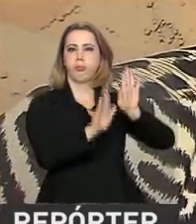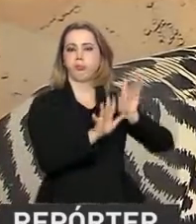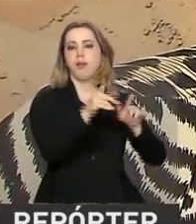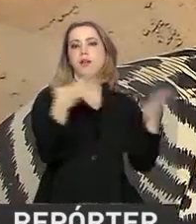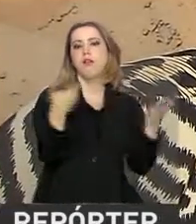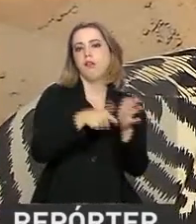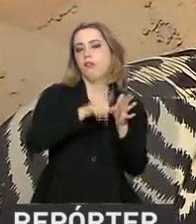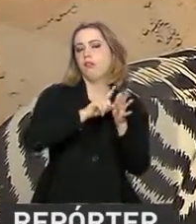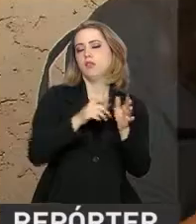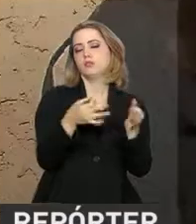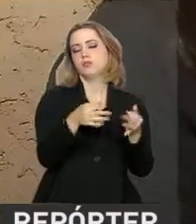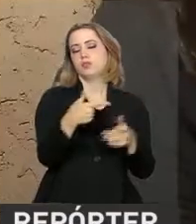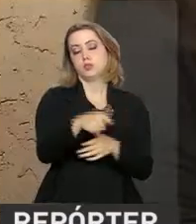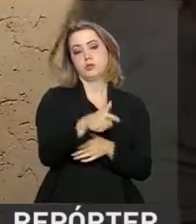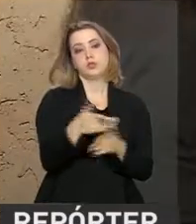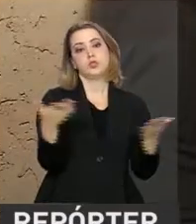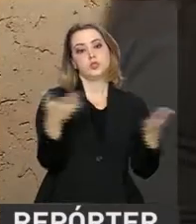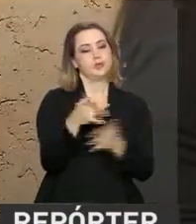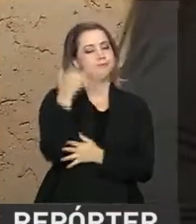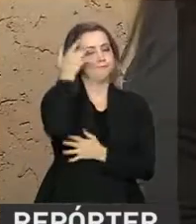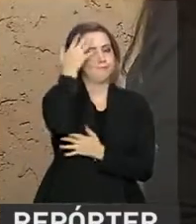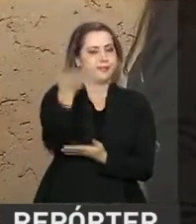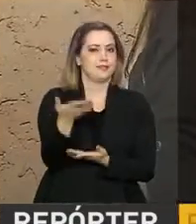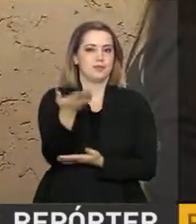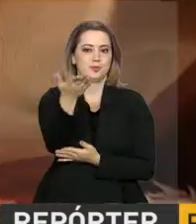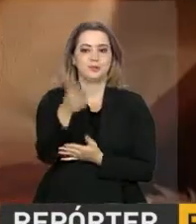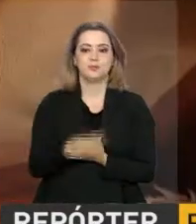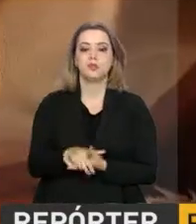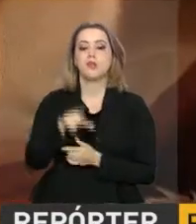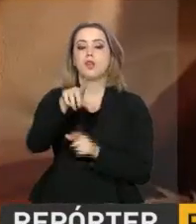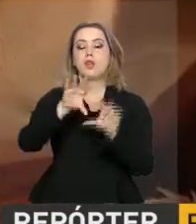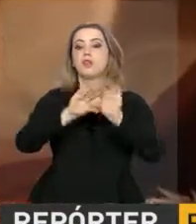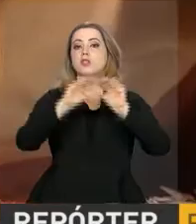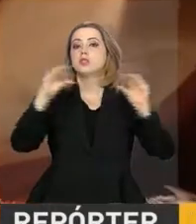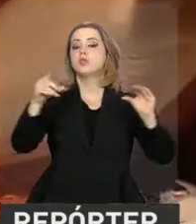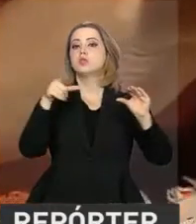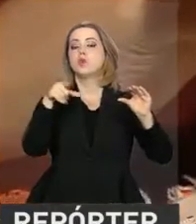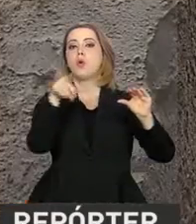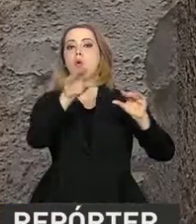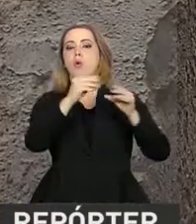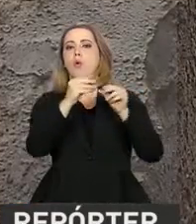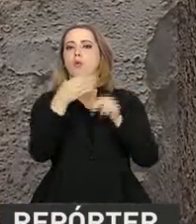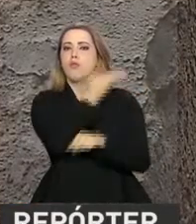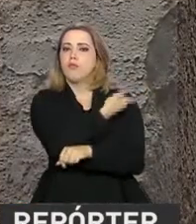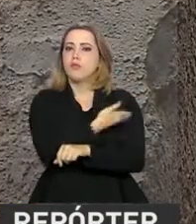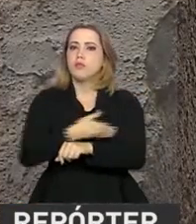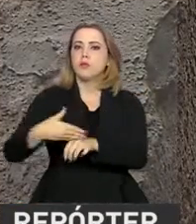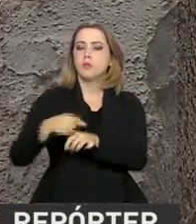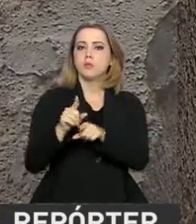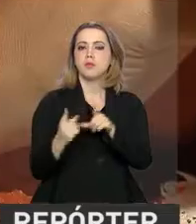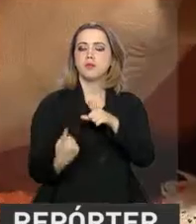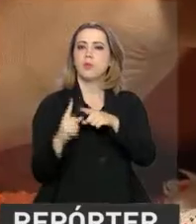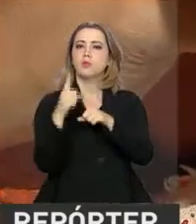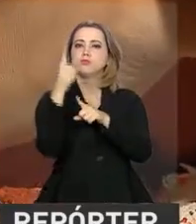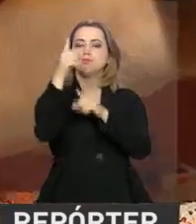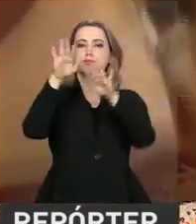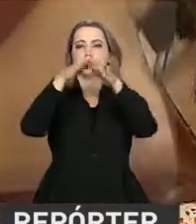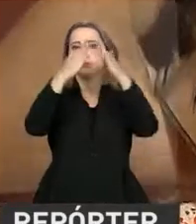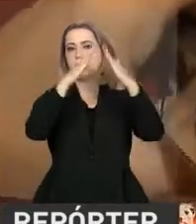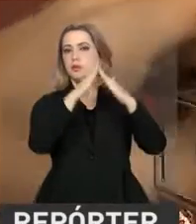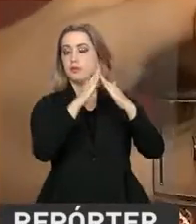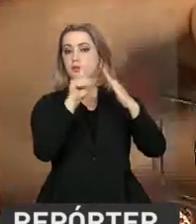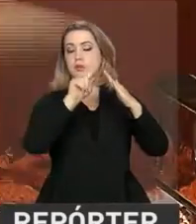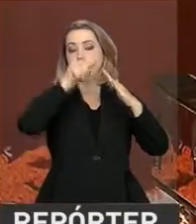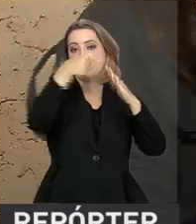e agora facilitou bastante esse aqui é o conversor digital de edilene o rio branco vai até a antena que ela instalou no telhado preto vai